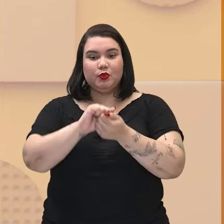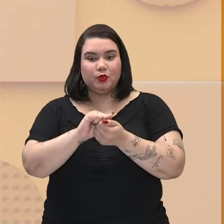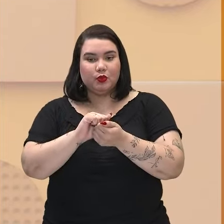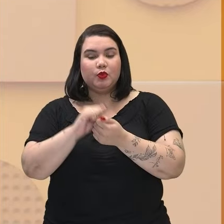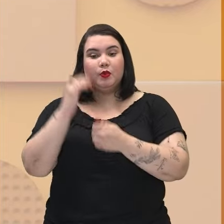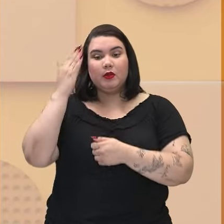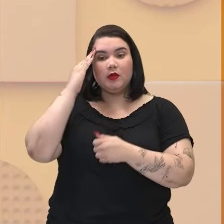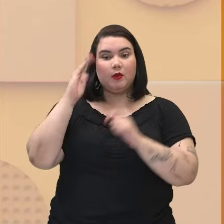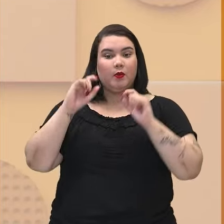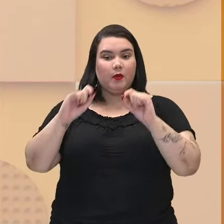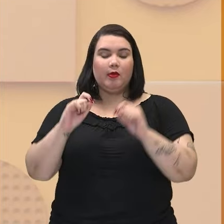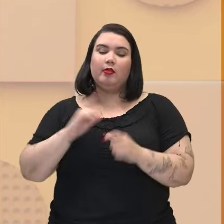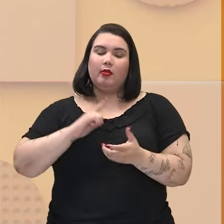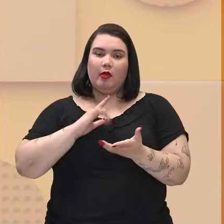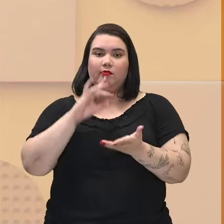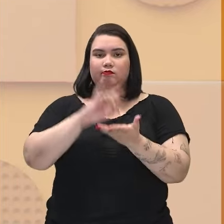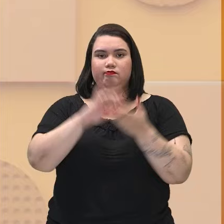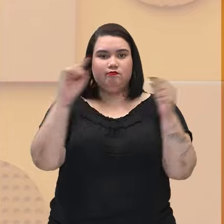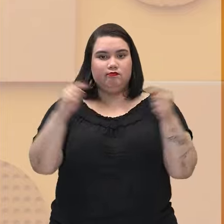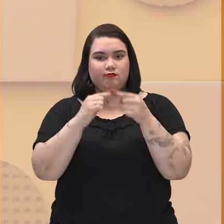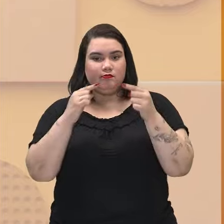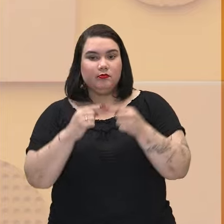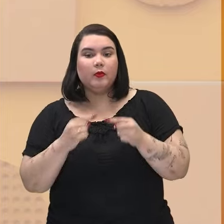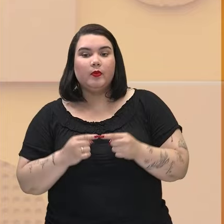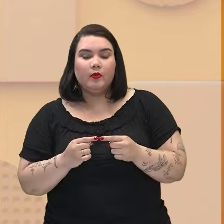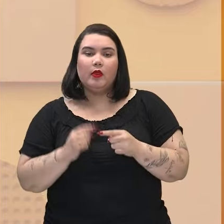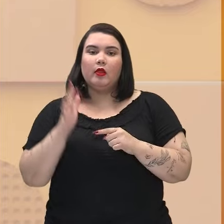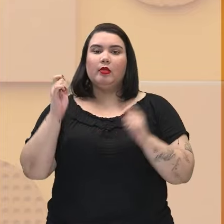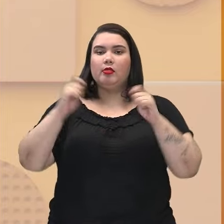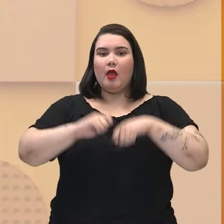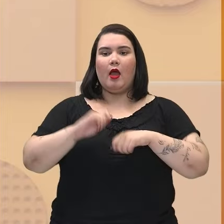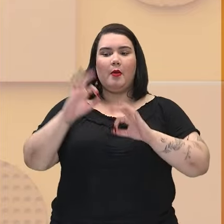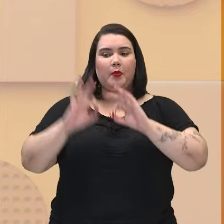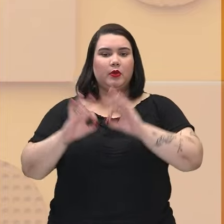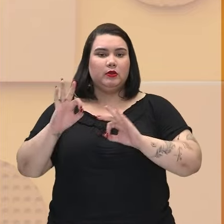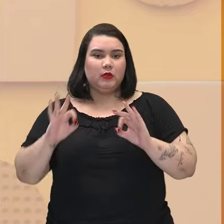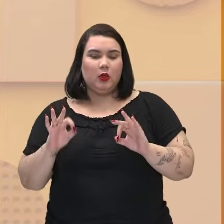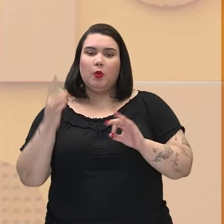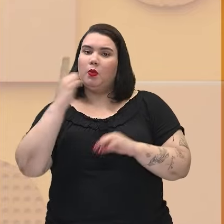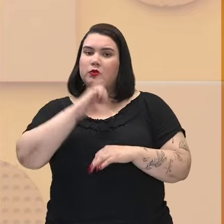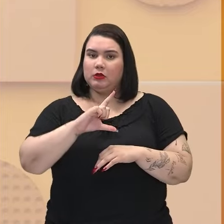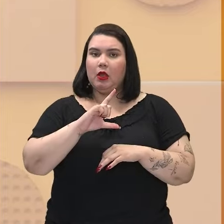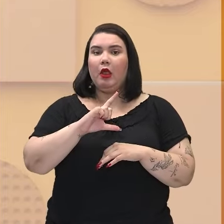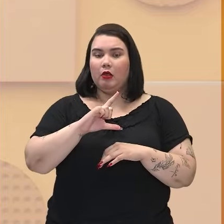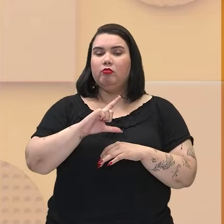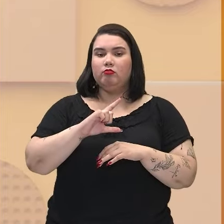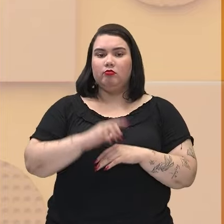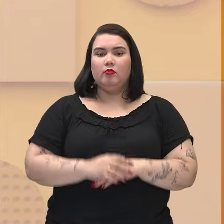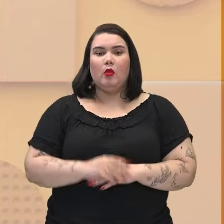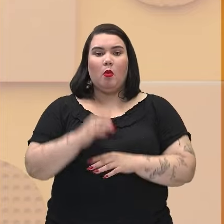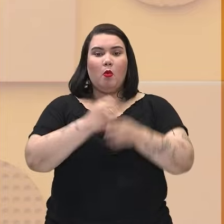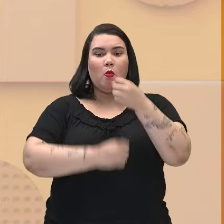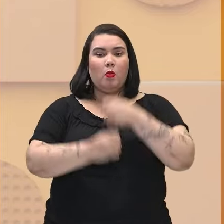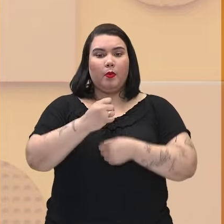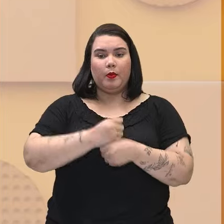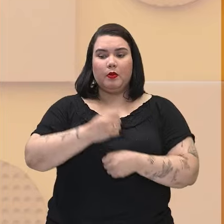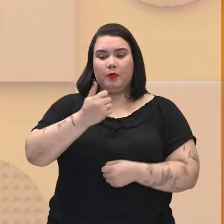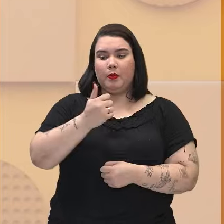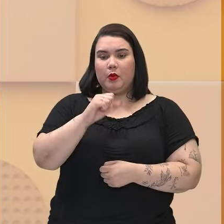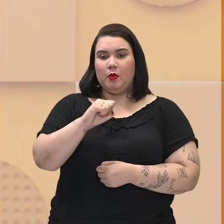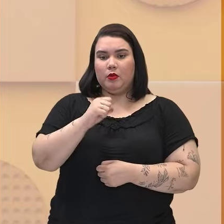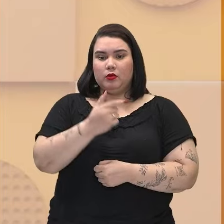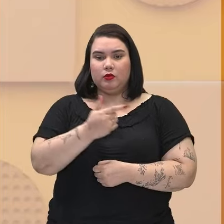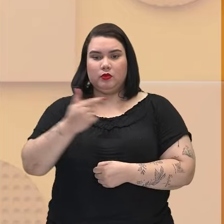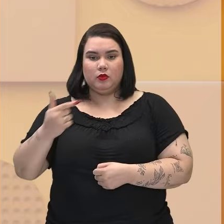estão conectados e vão ajudar nesse processo, sim, de, em 1822, o